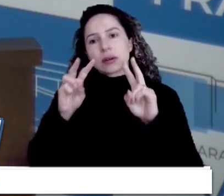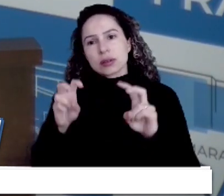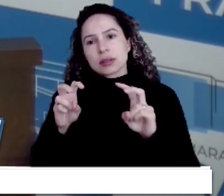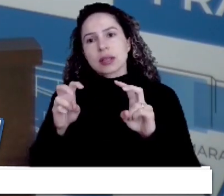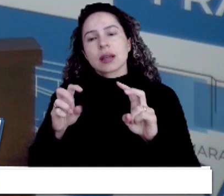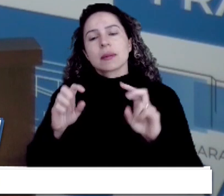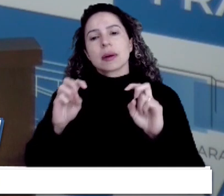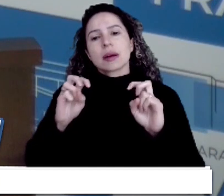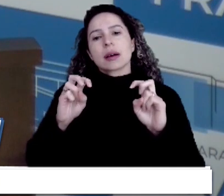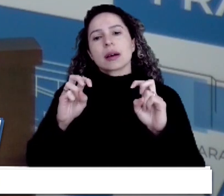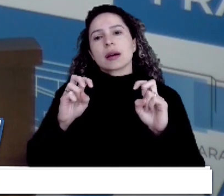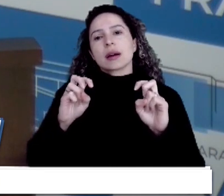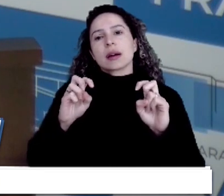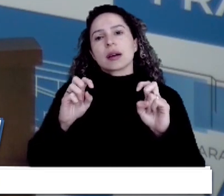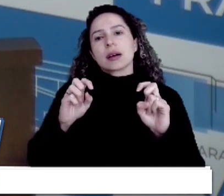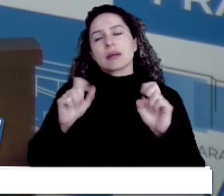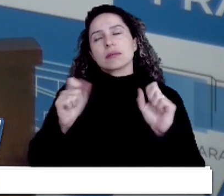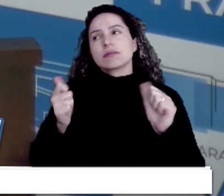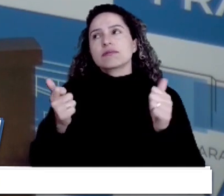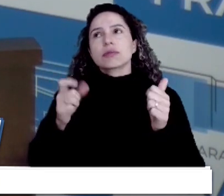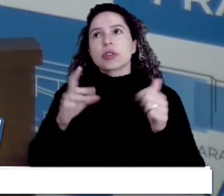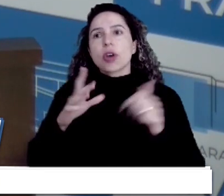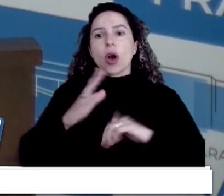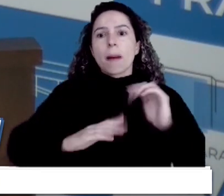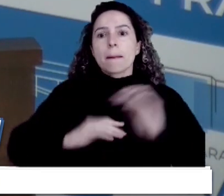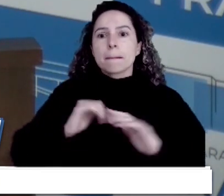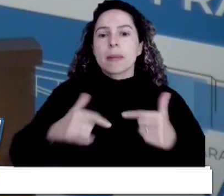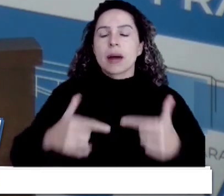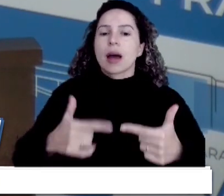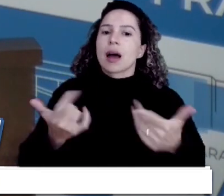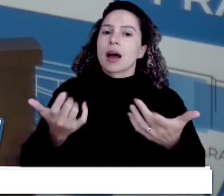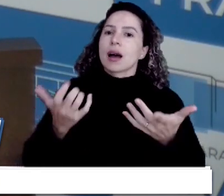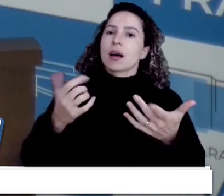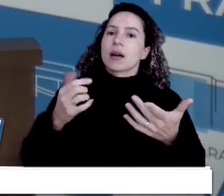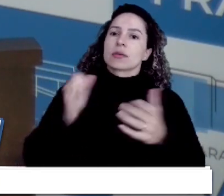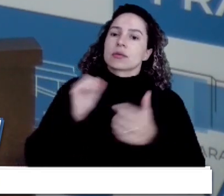através da prática esportiva aqui na nossa cidade.